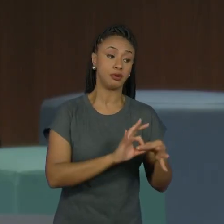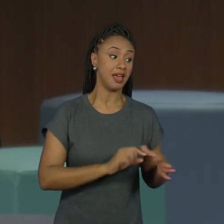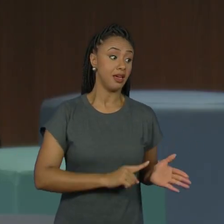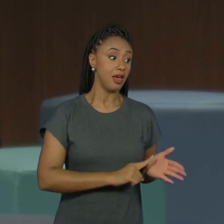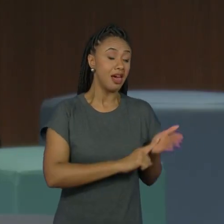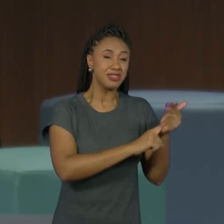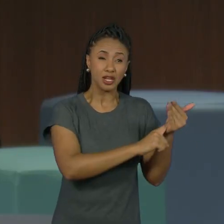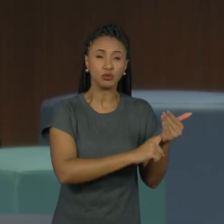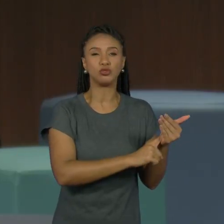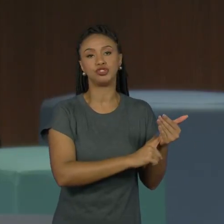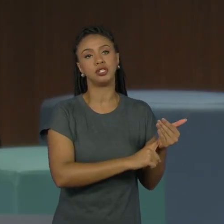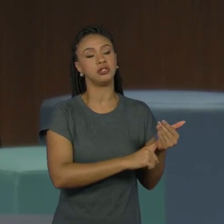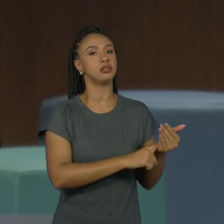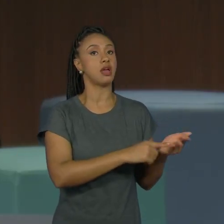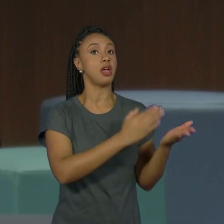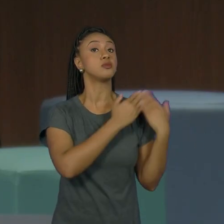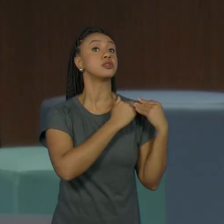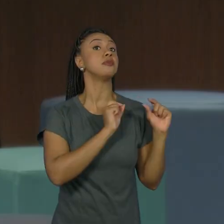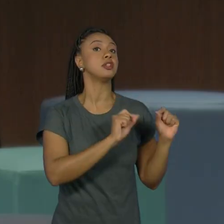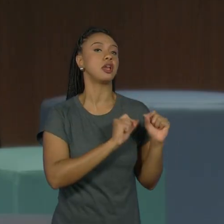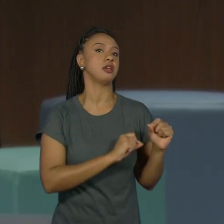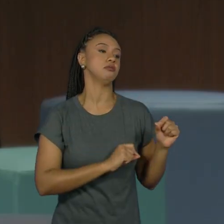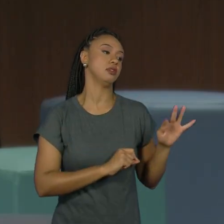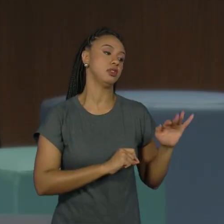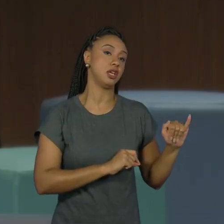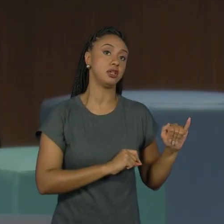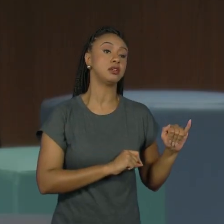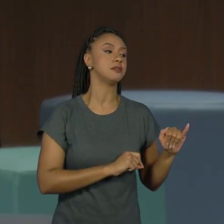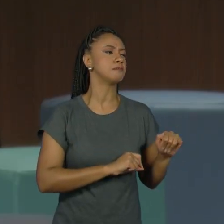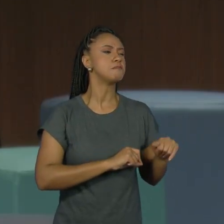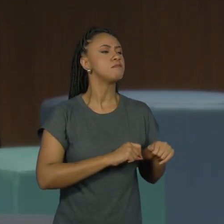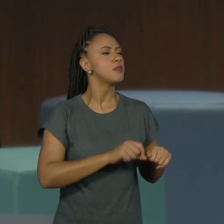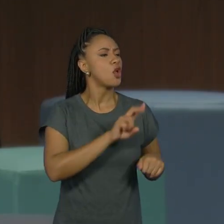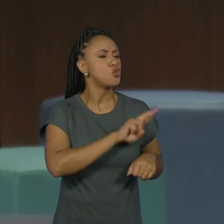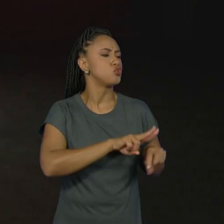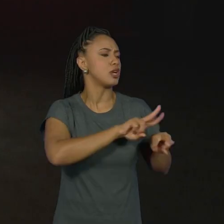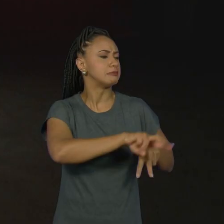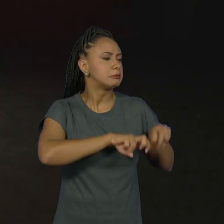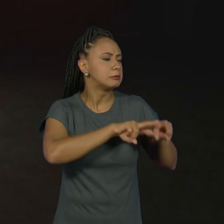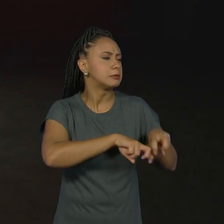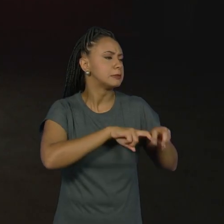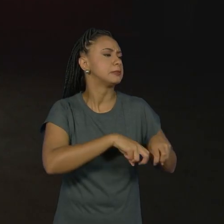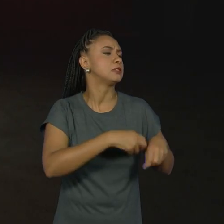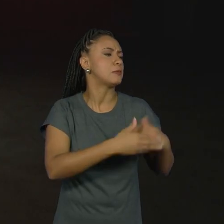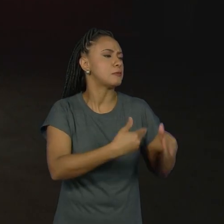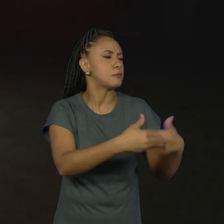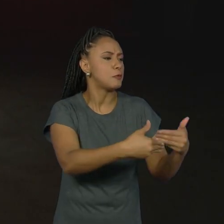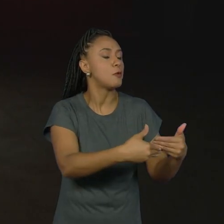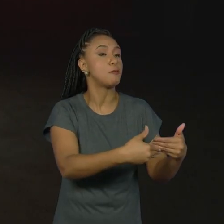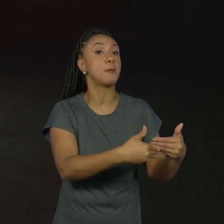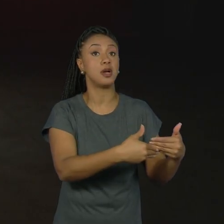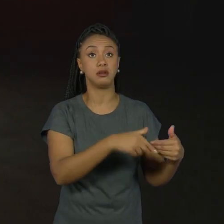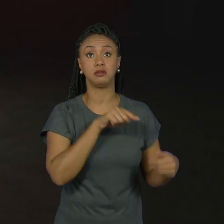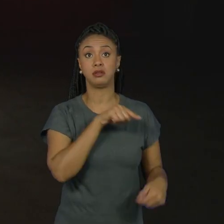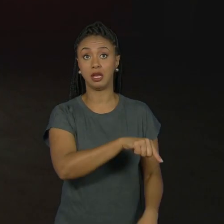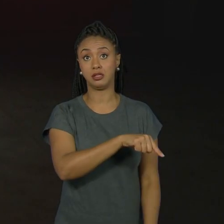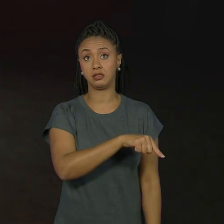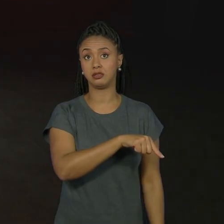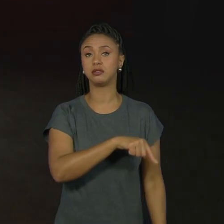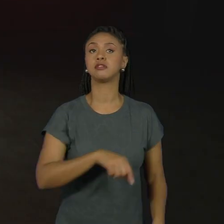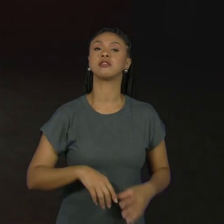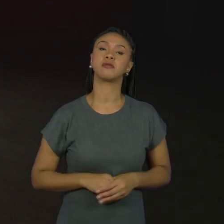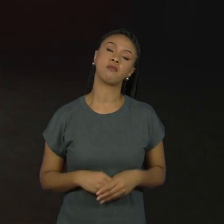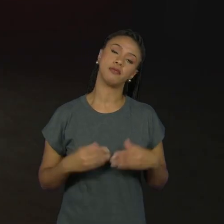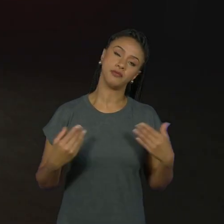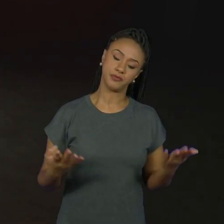no máximo, ao menor custo, e por isso, então, a visão centrada em TI. Essas camadas de negócios,